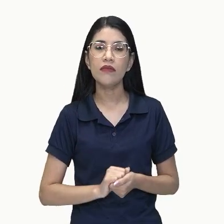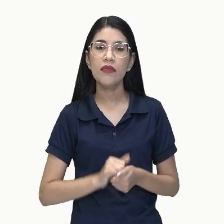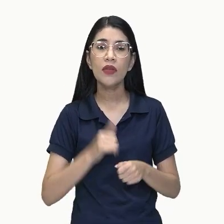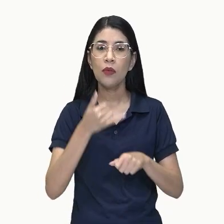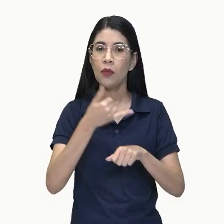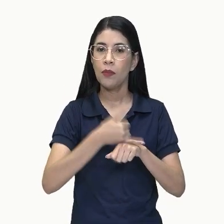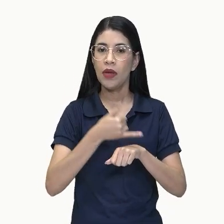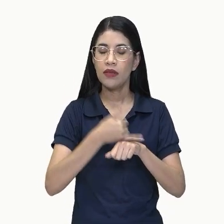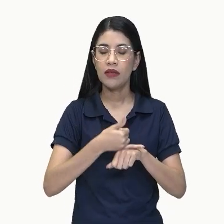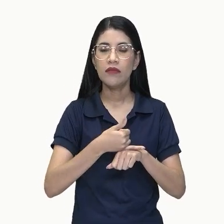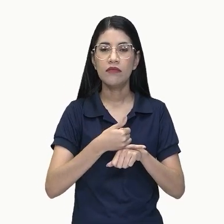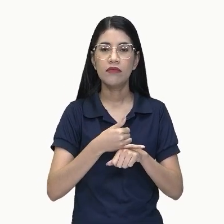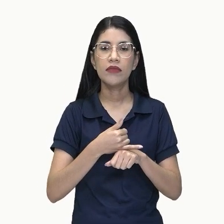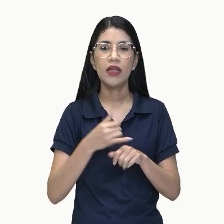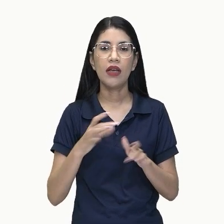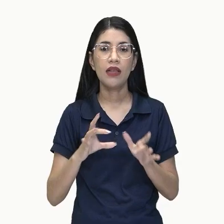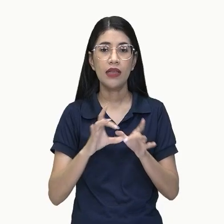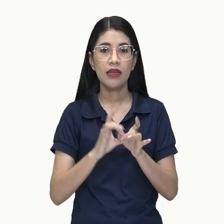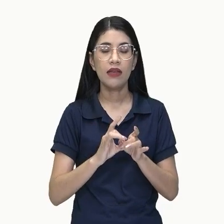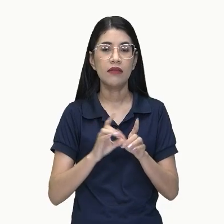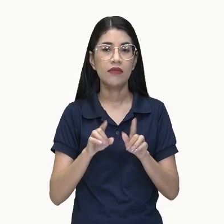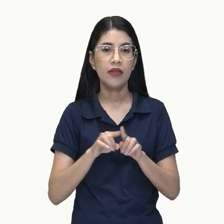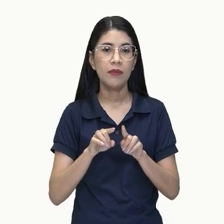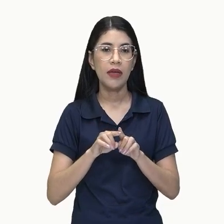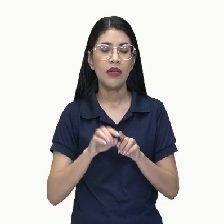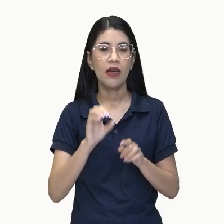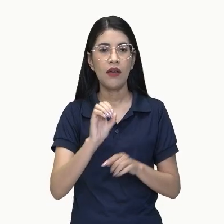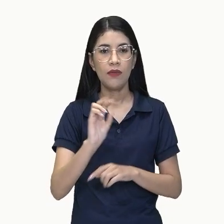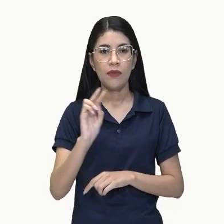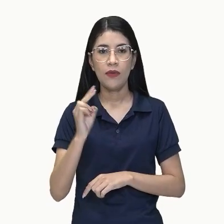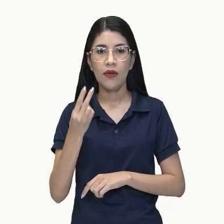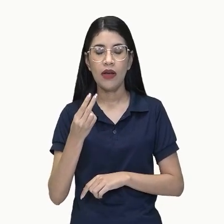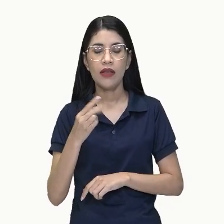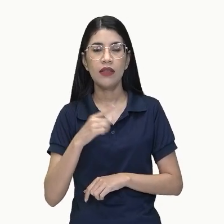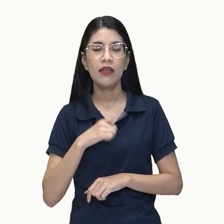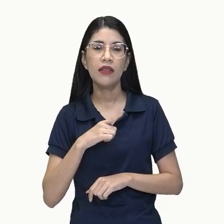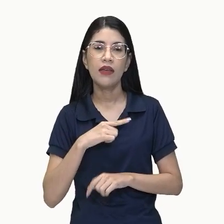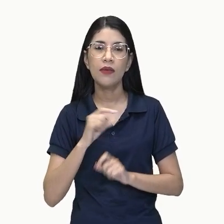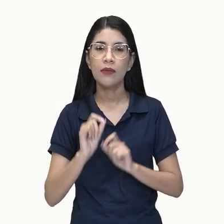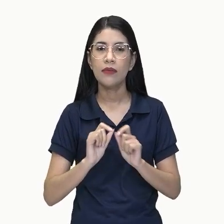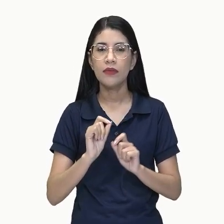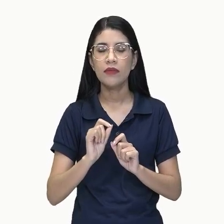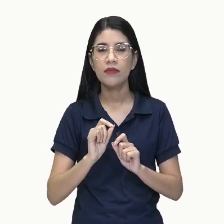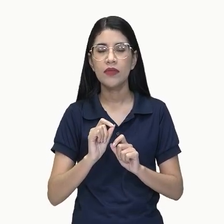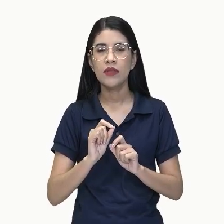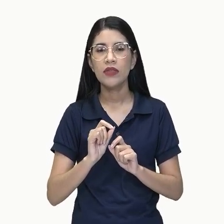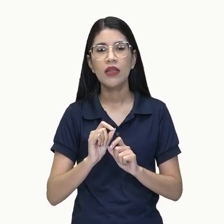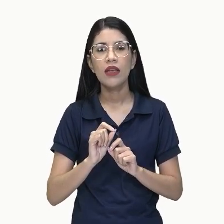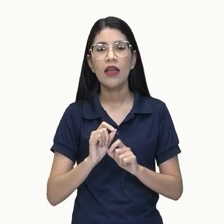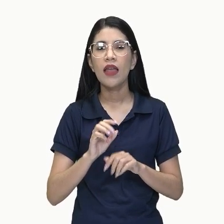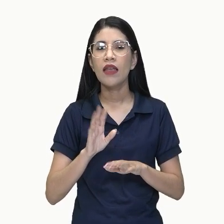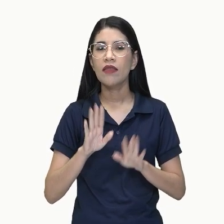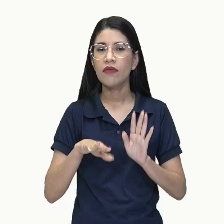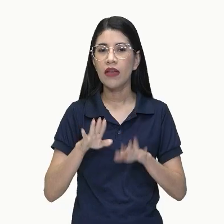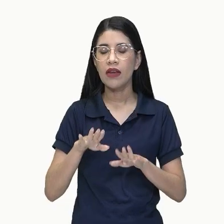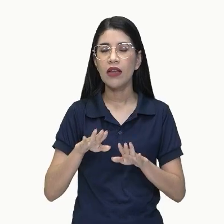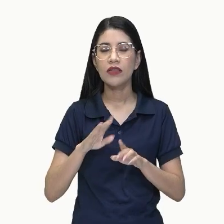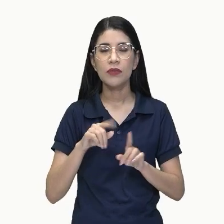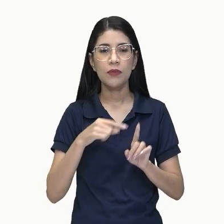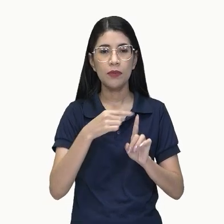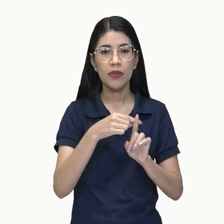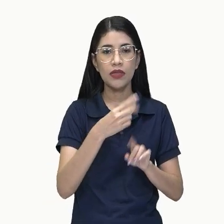está ligado, né, à hidroxila tem carga variável, ou seja, tem carga +2,